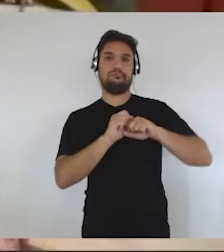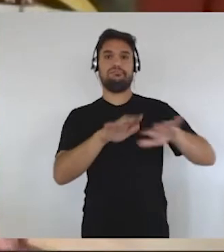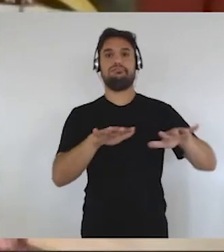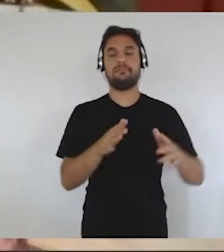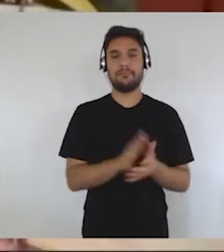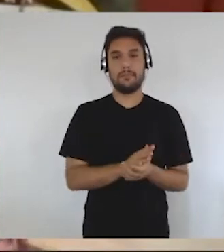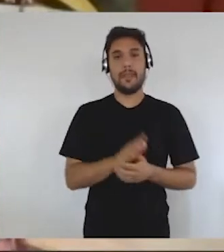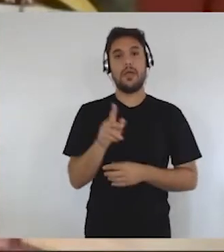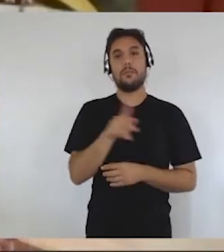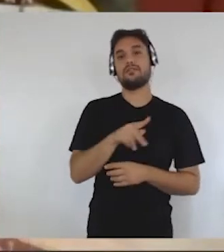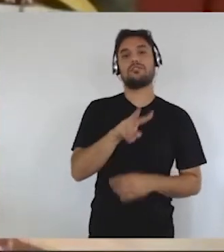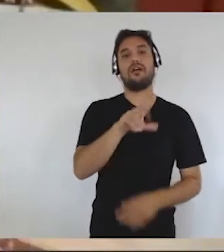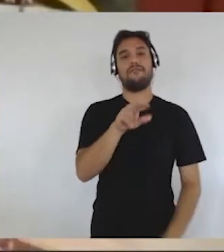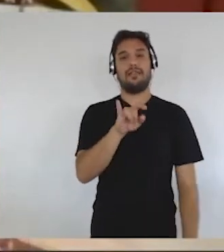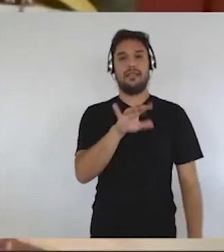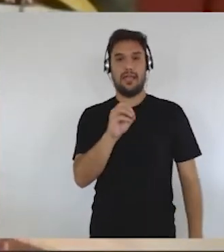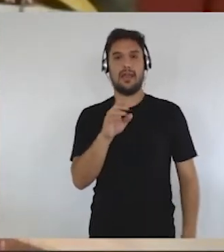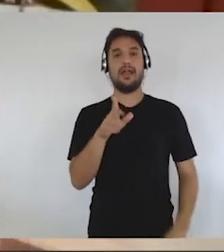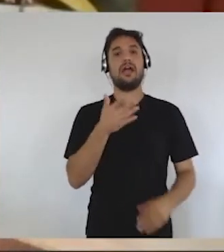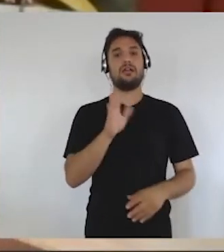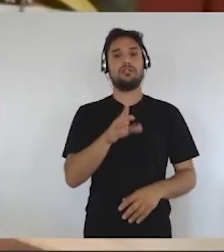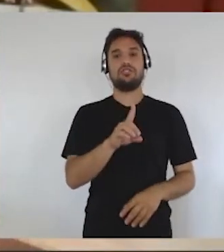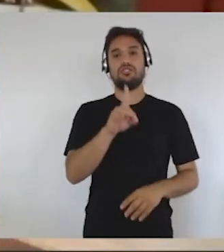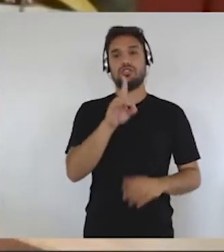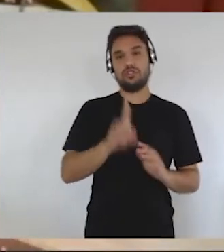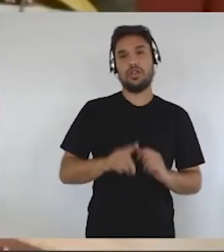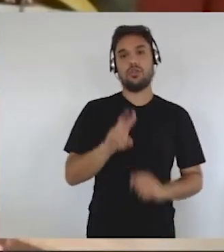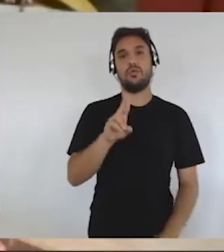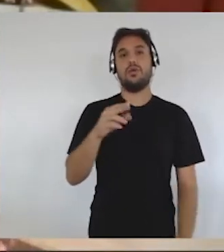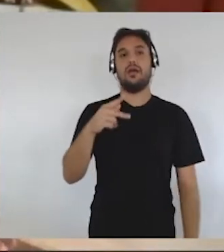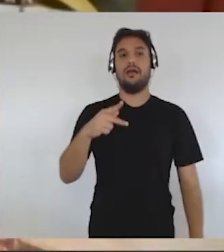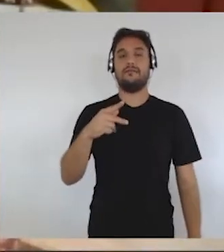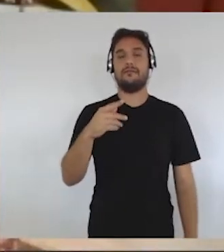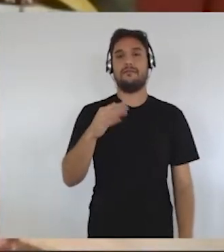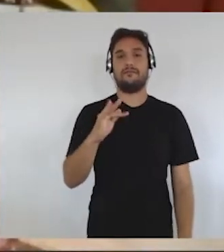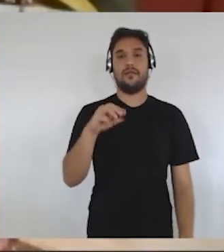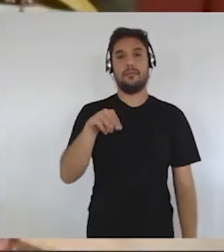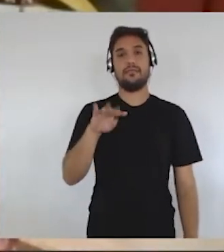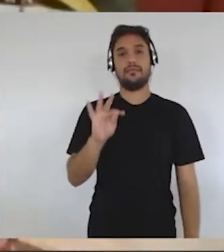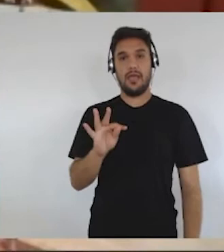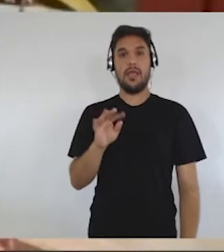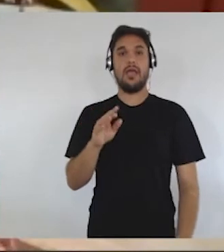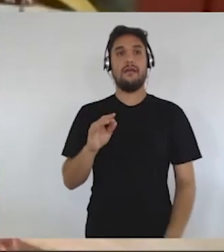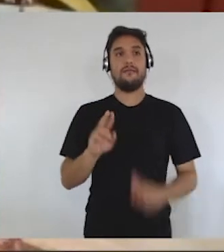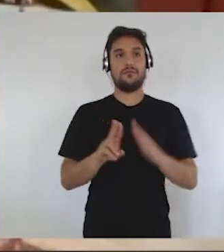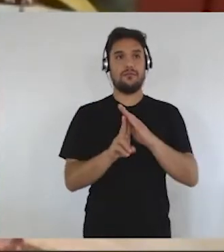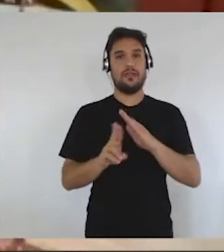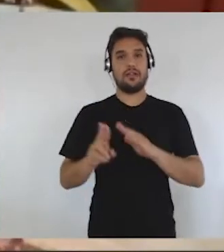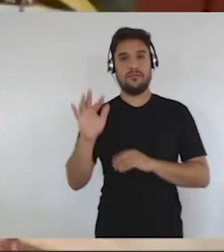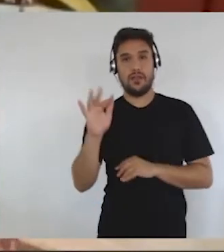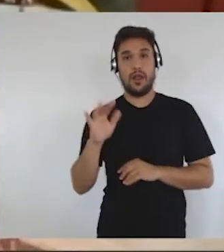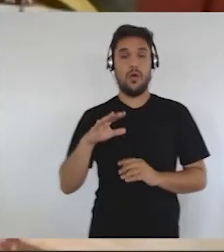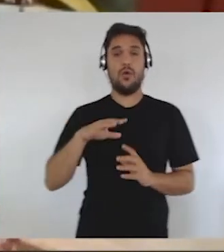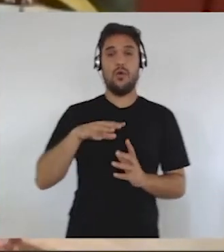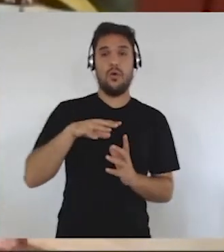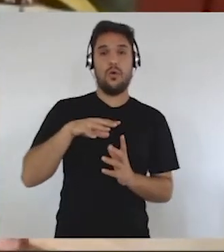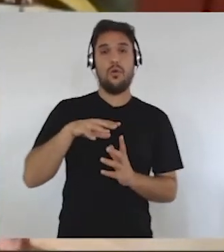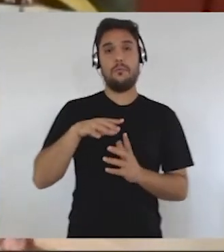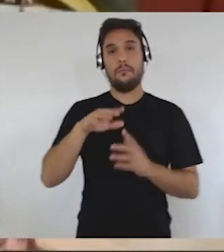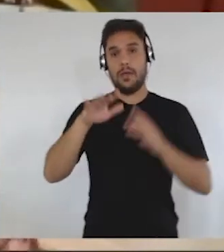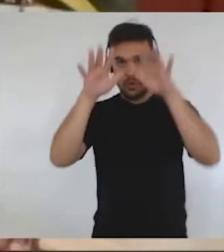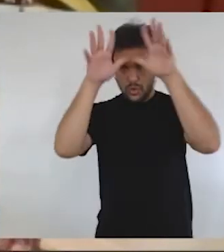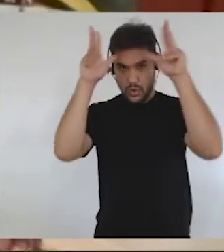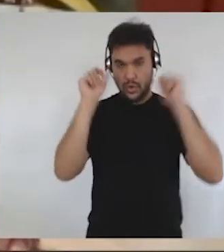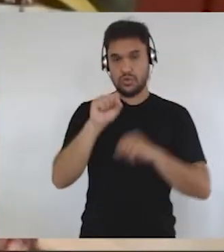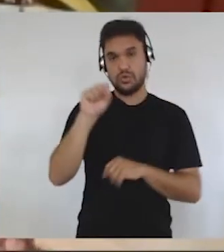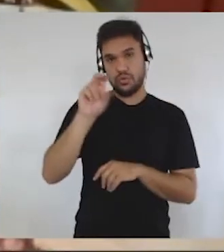Valério é professor associado da Faculdade de Direito da UFMT, que é a Federal do Mato Grosso, doutor summa cum laude em Direito